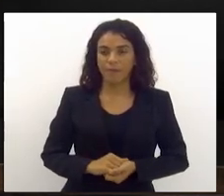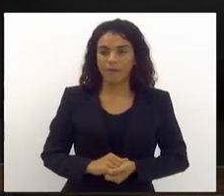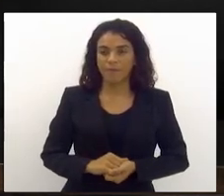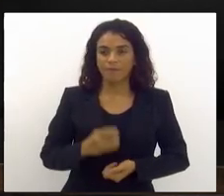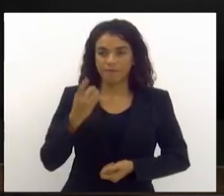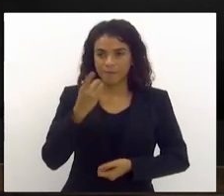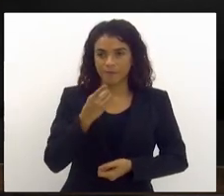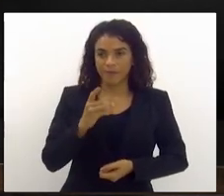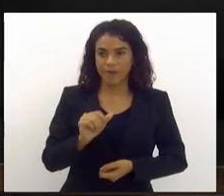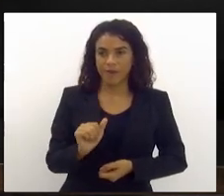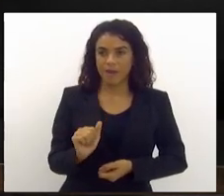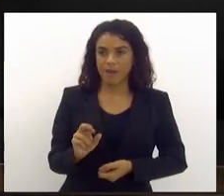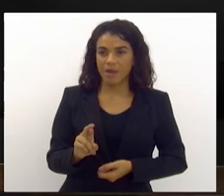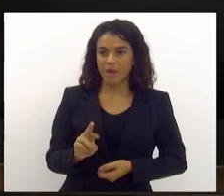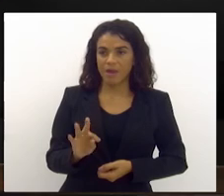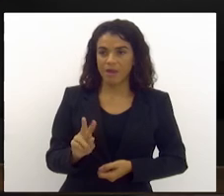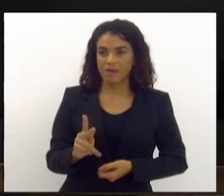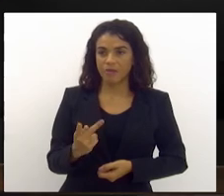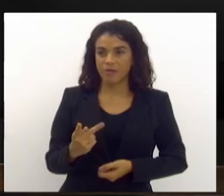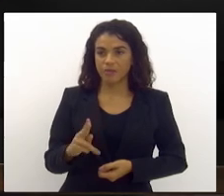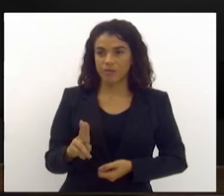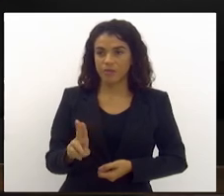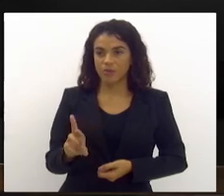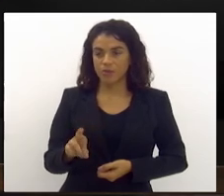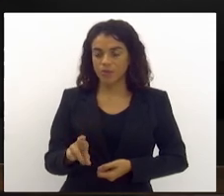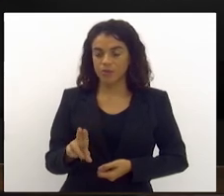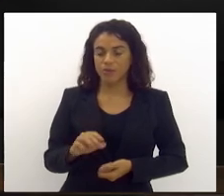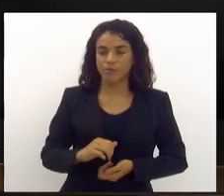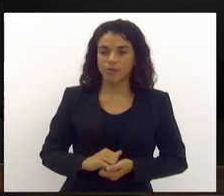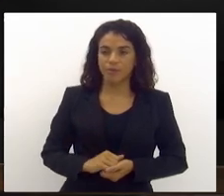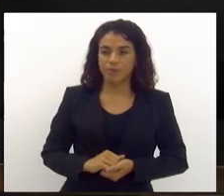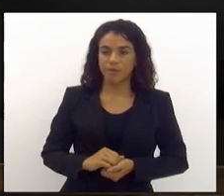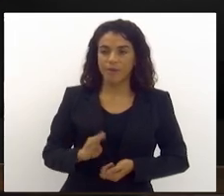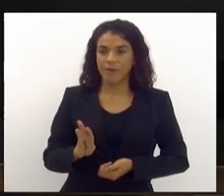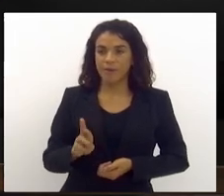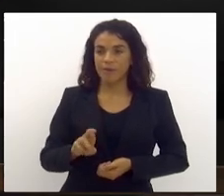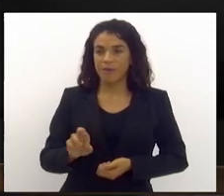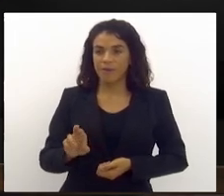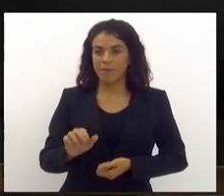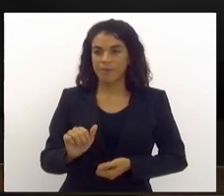Deputado Arthur Monteiro. Deputado Brazão.